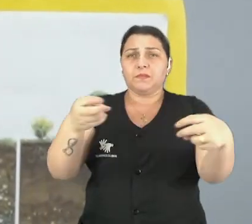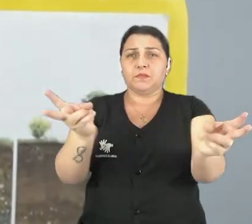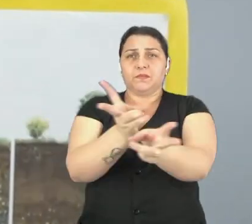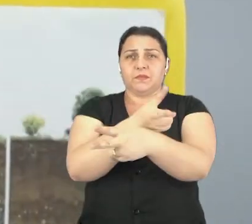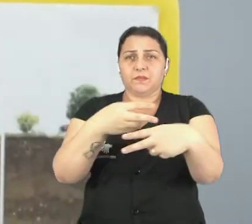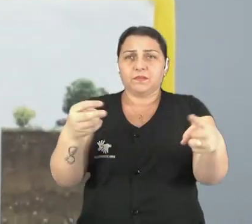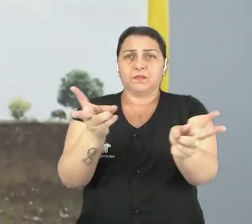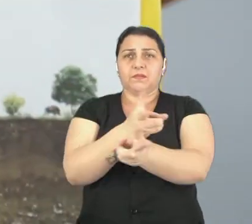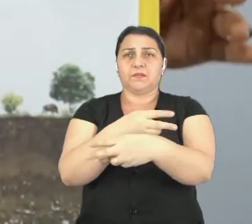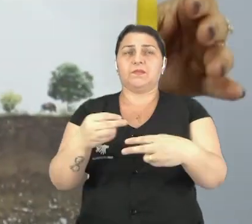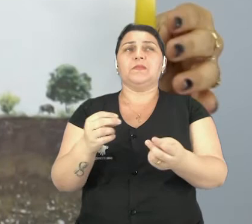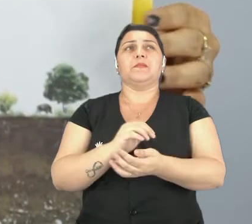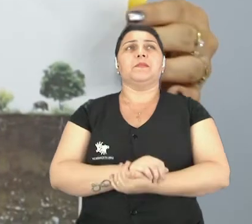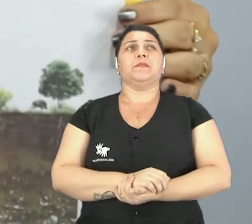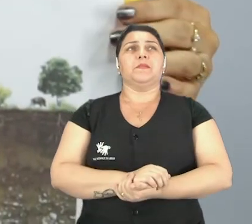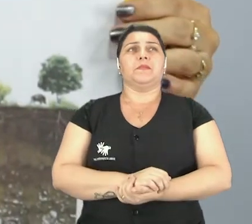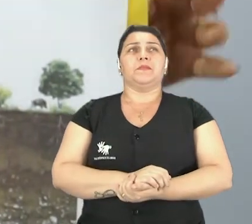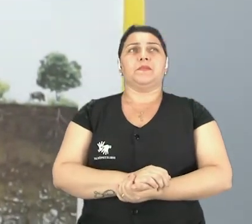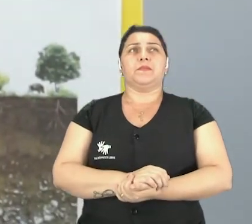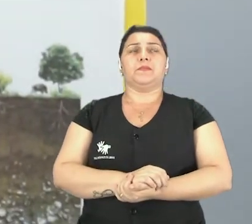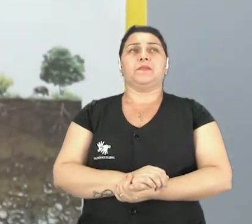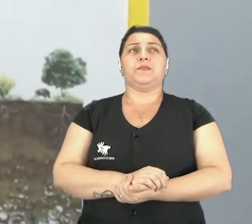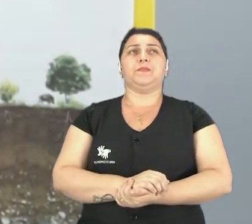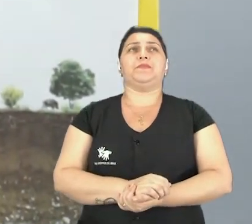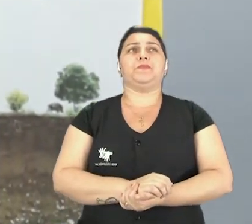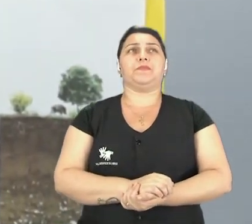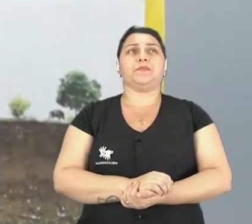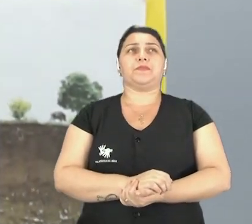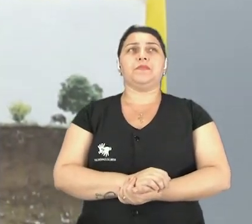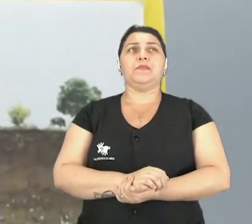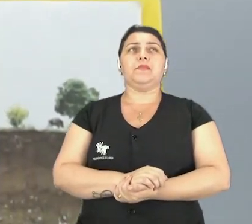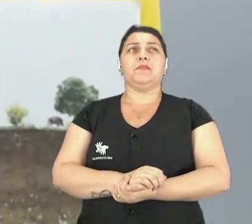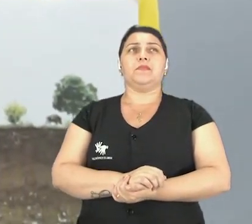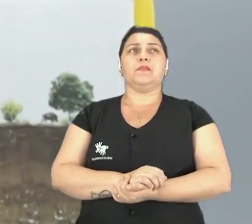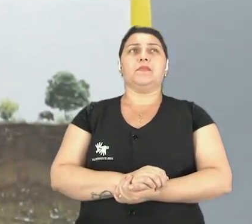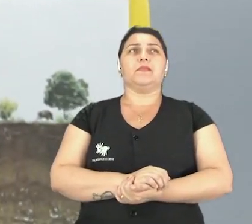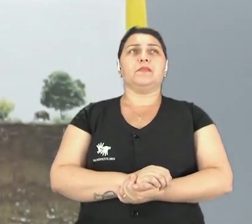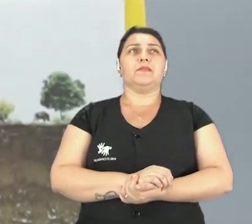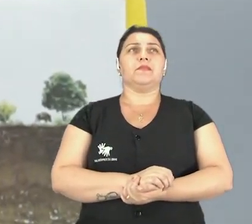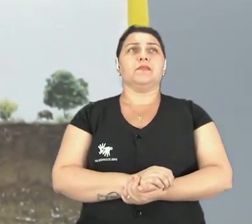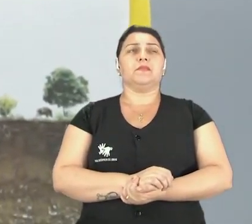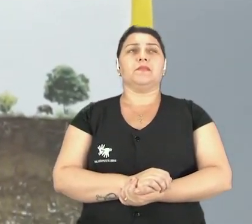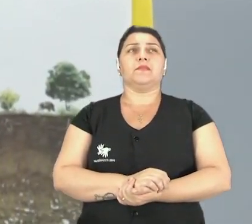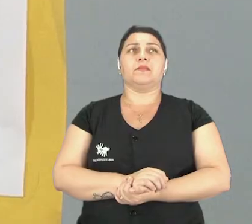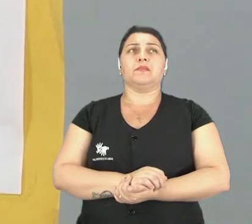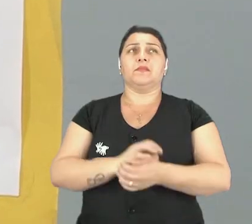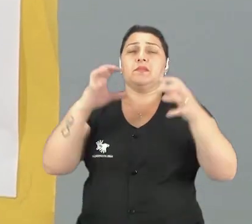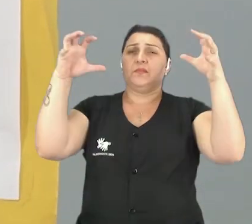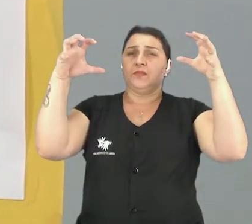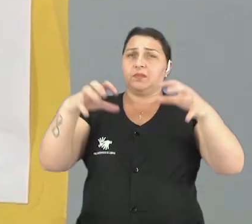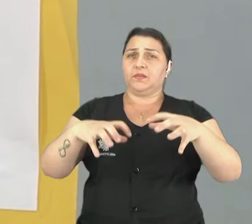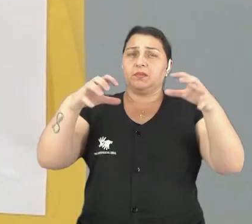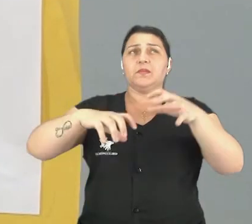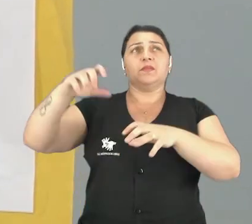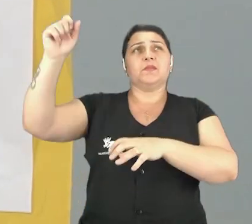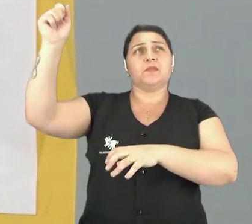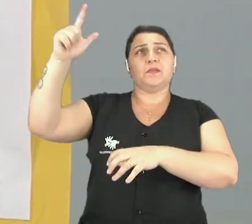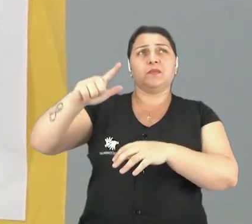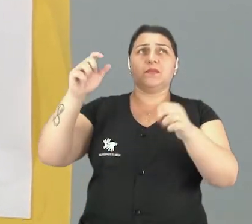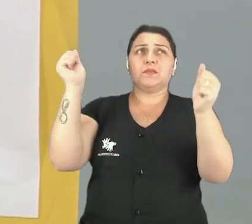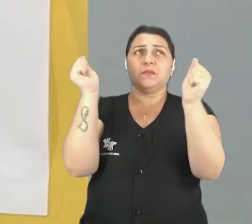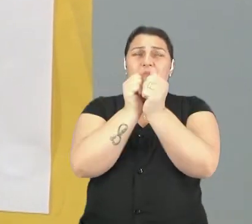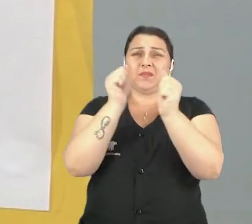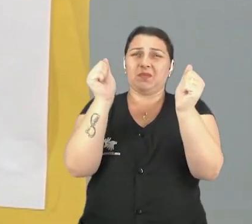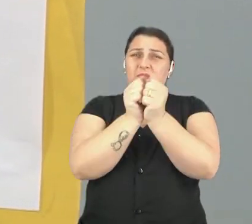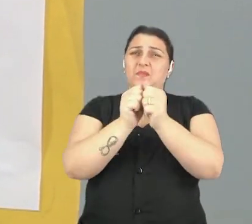vento. Muito bem. Tá? Então, a chuva e o sol, junto com o vento,